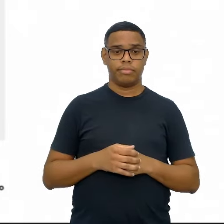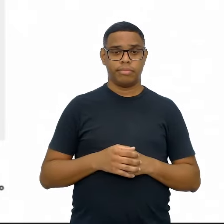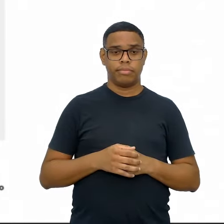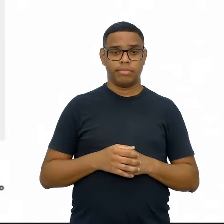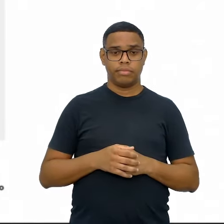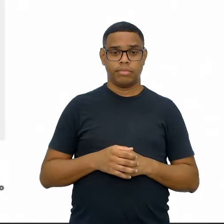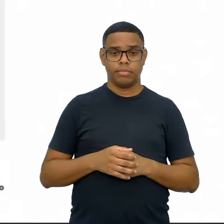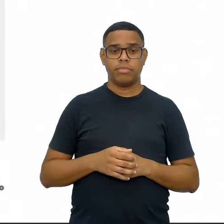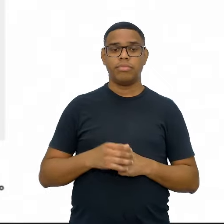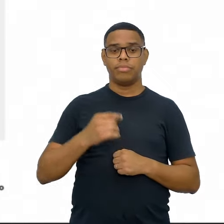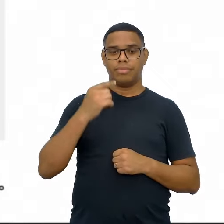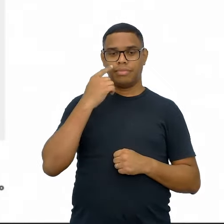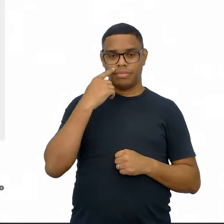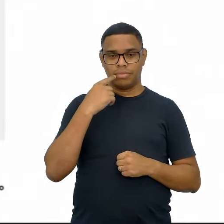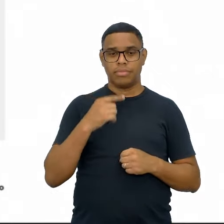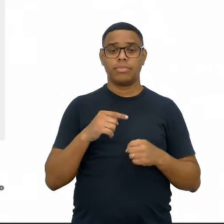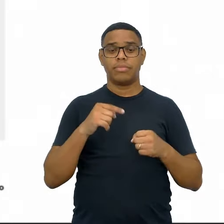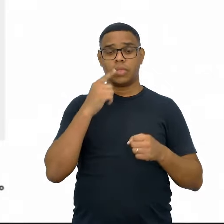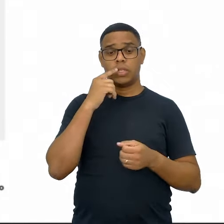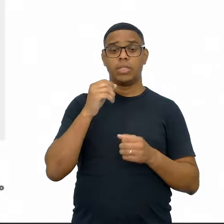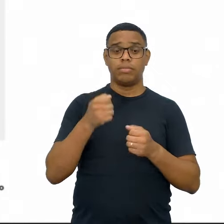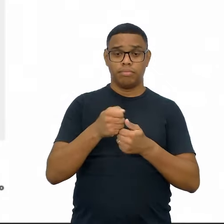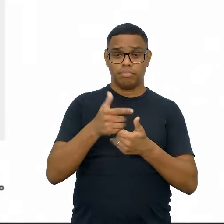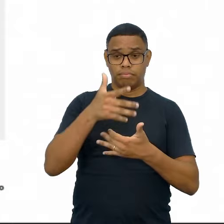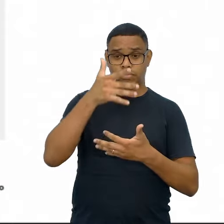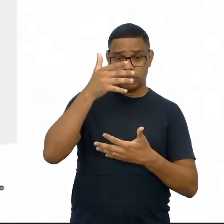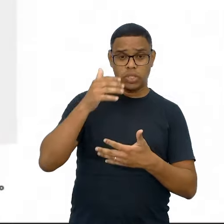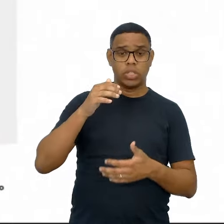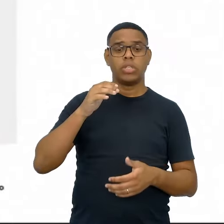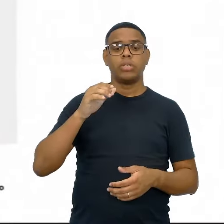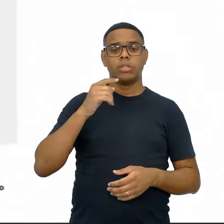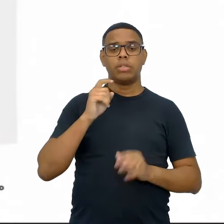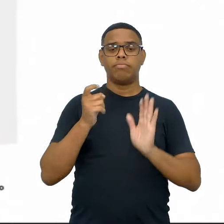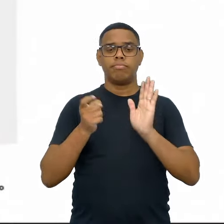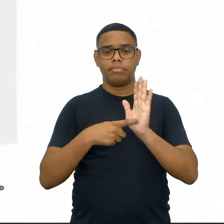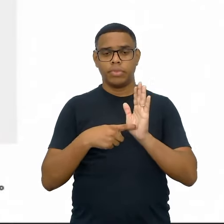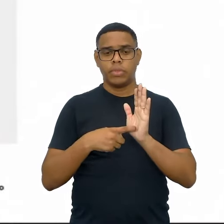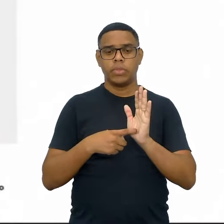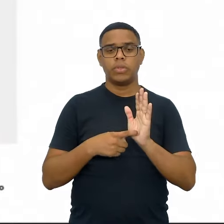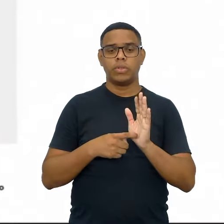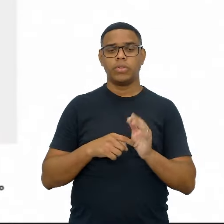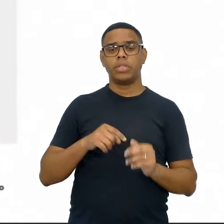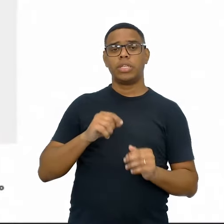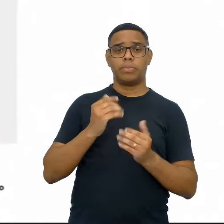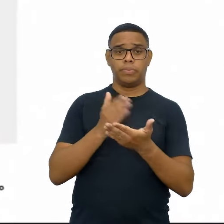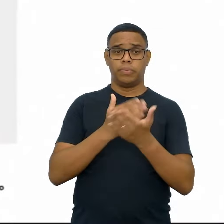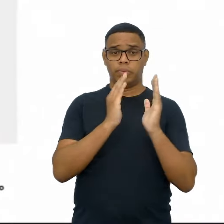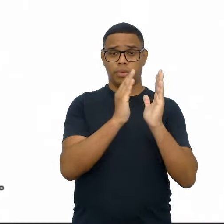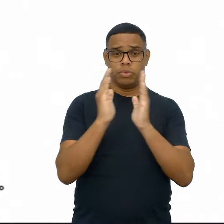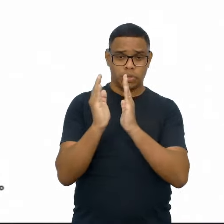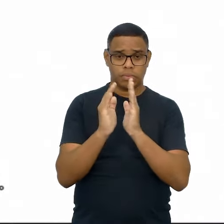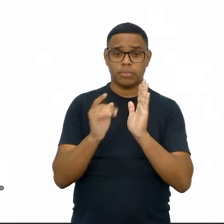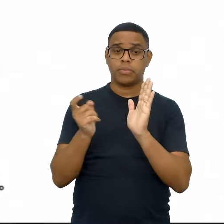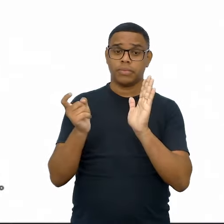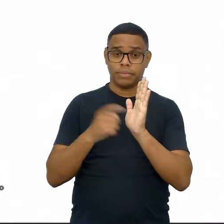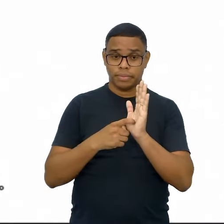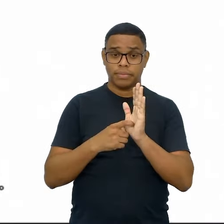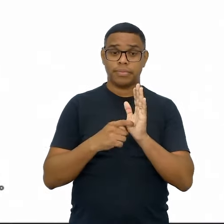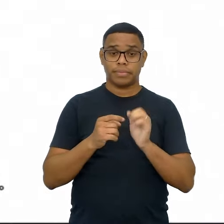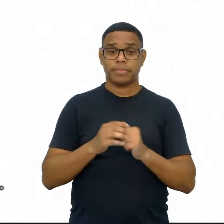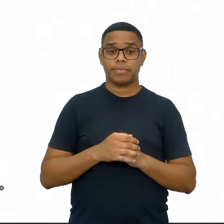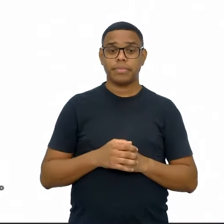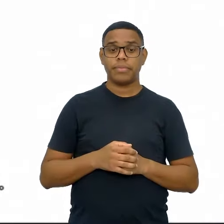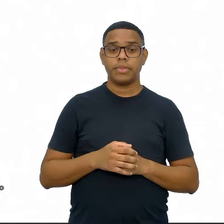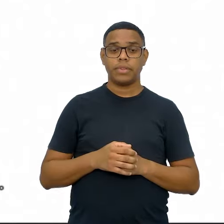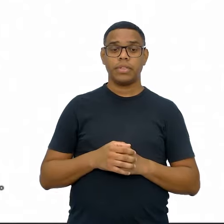nessa segunda abinha que tem aqui, vai abrir a Coped, você vai clicar em biblioteca. A hora que você clicar em biblioteca, ele